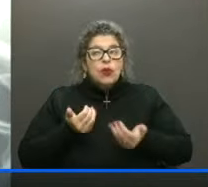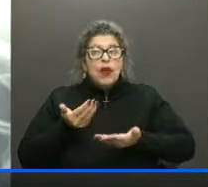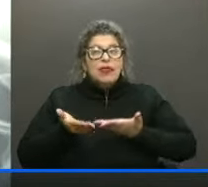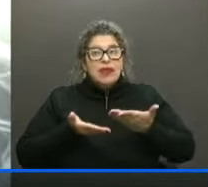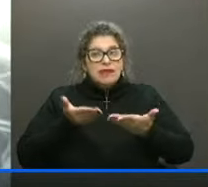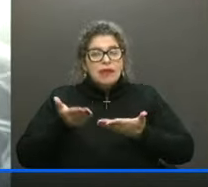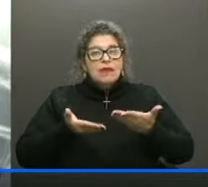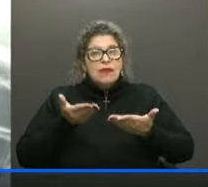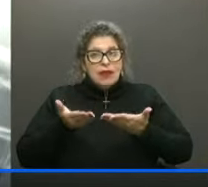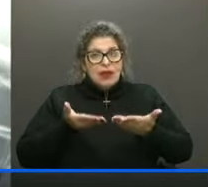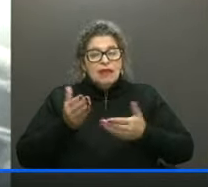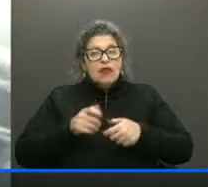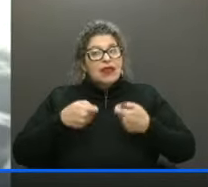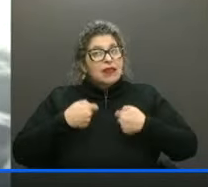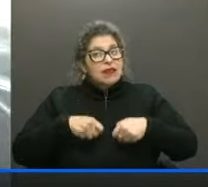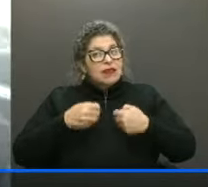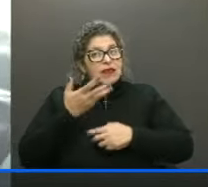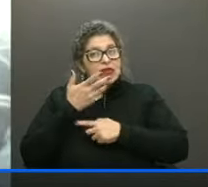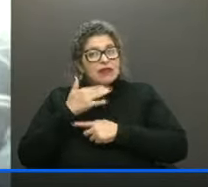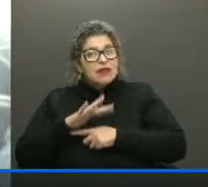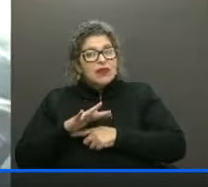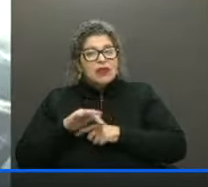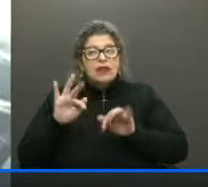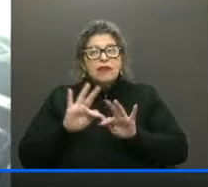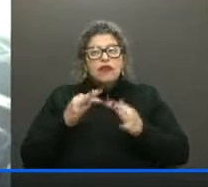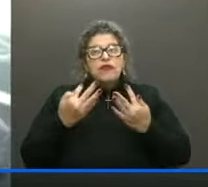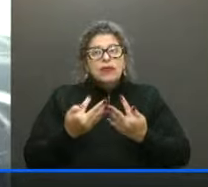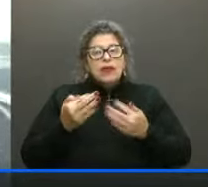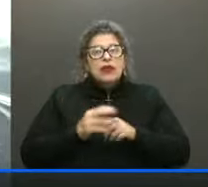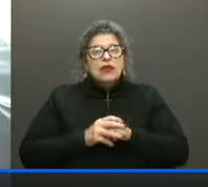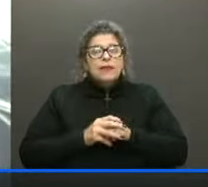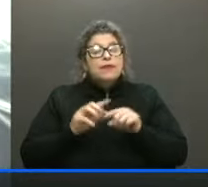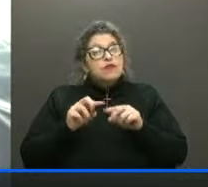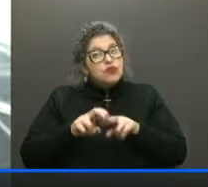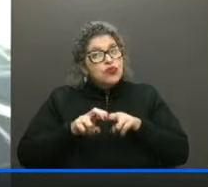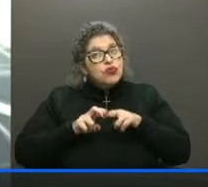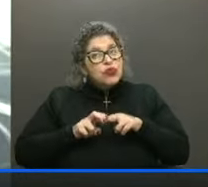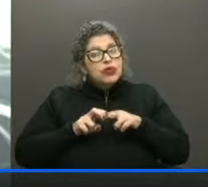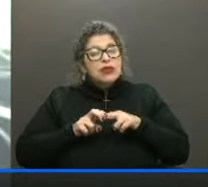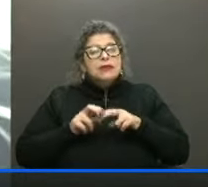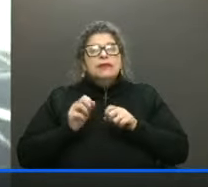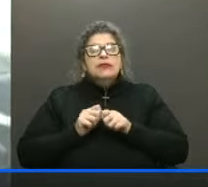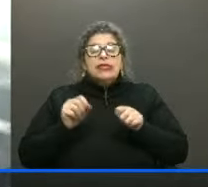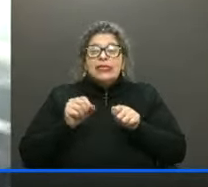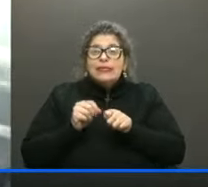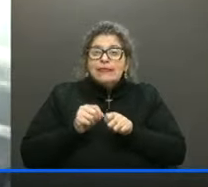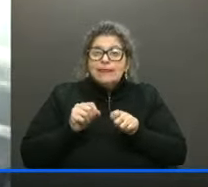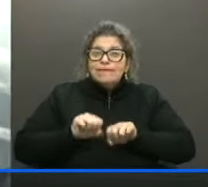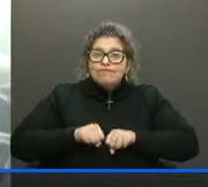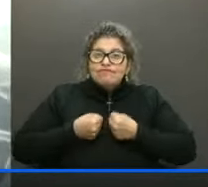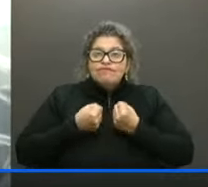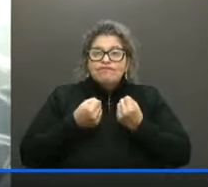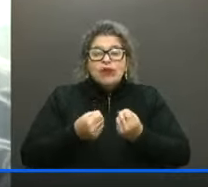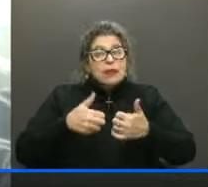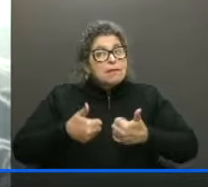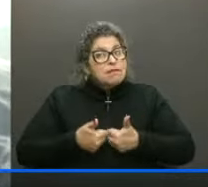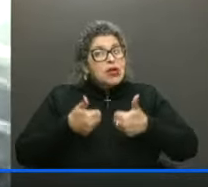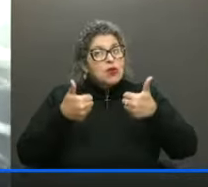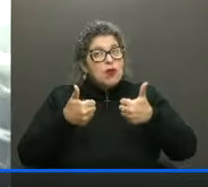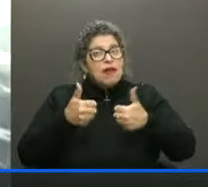atendimento à necessidade da criança e da sua família. Então, por isso também uma busca, a gente está tentando, né,